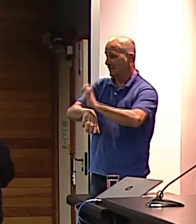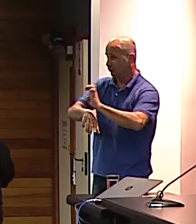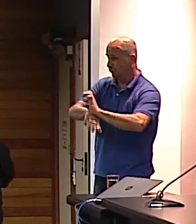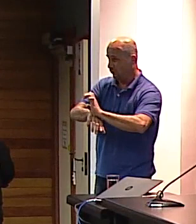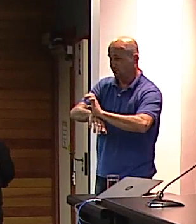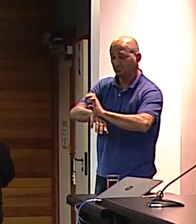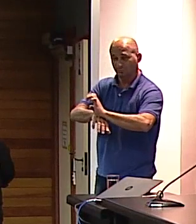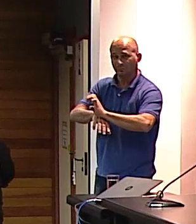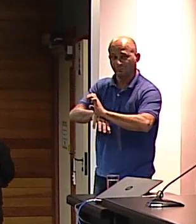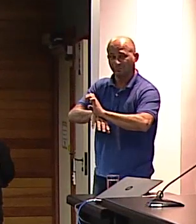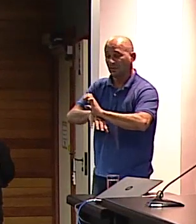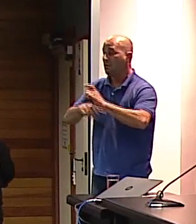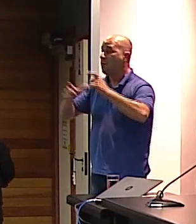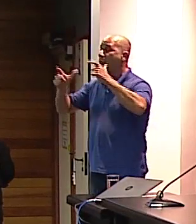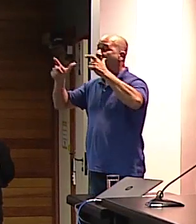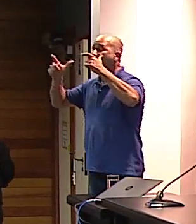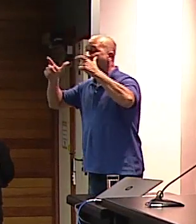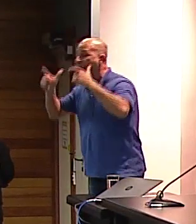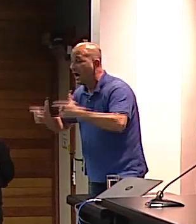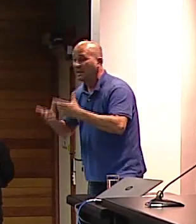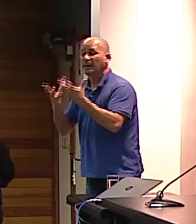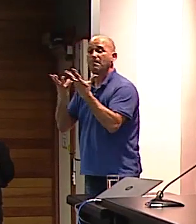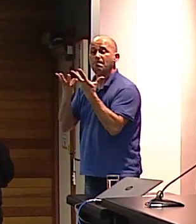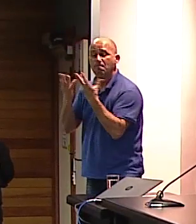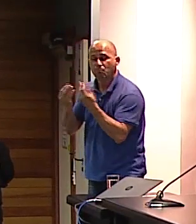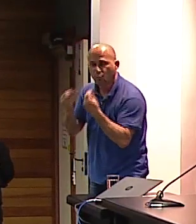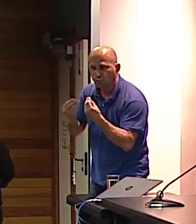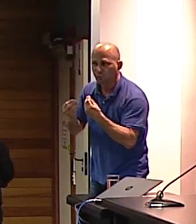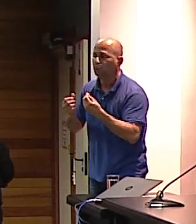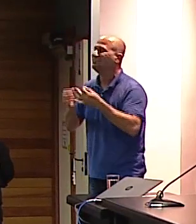Eu trabalhei numa escola